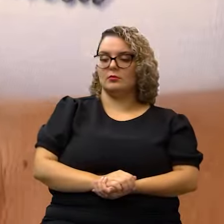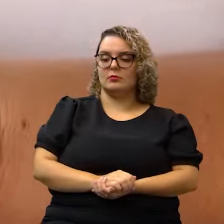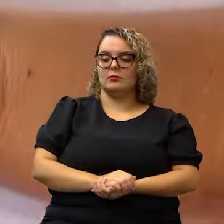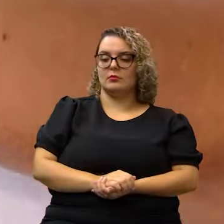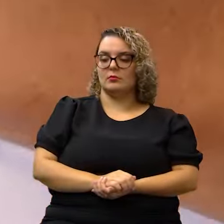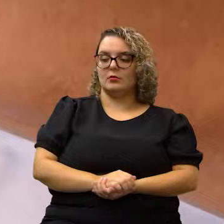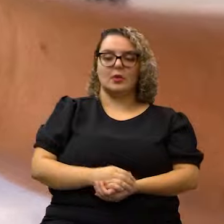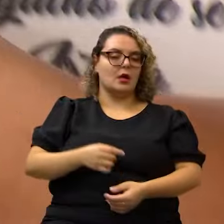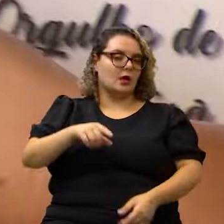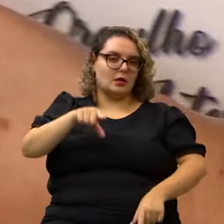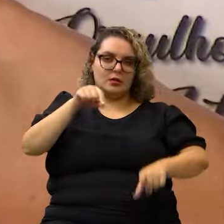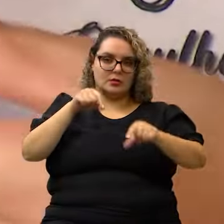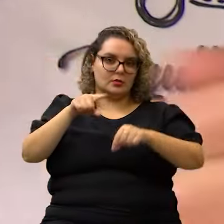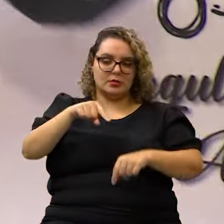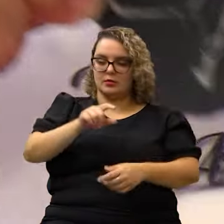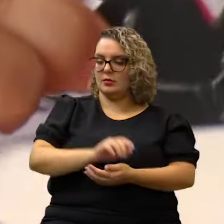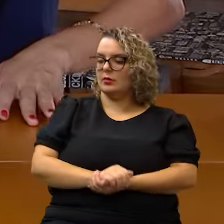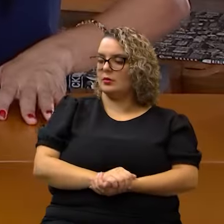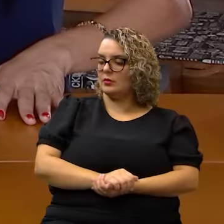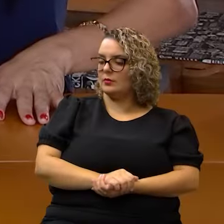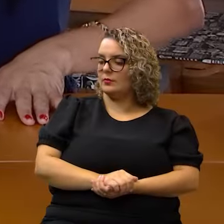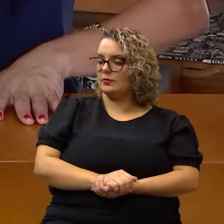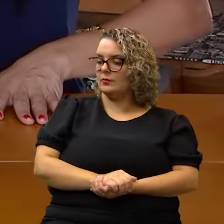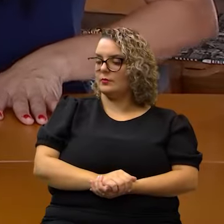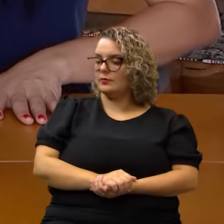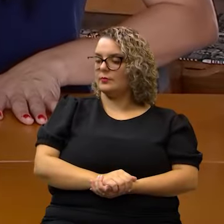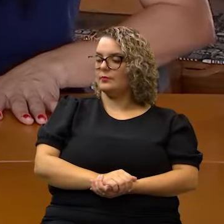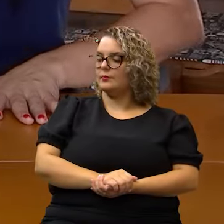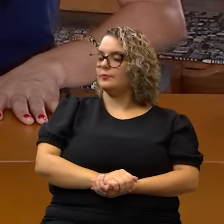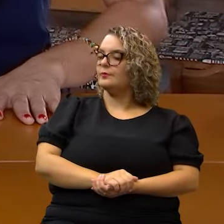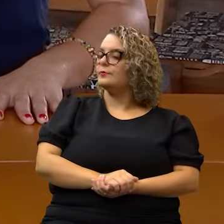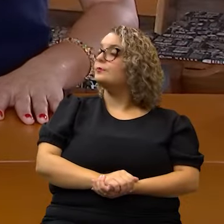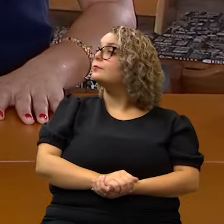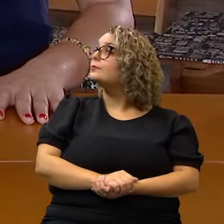fica a critério de vocês. Eu vou colocar um aqui no cantinho.